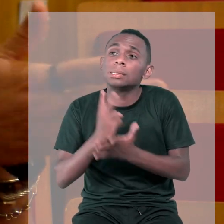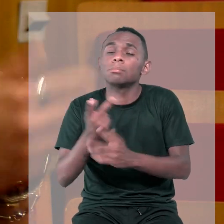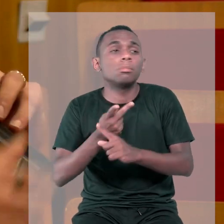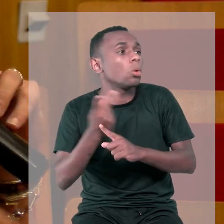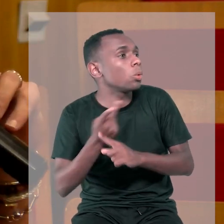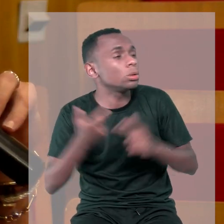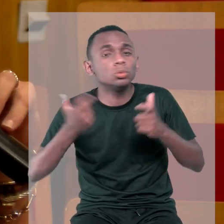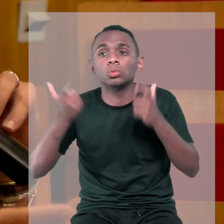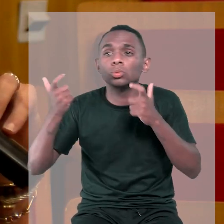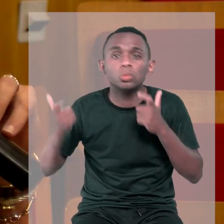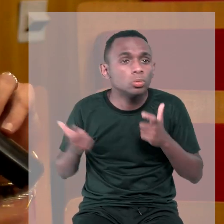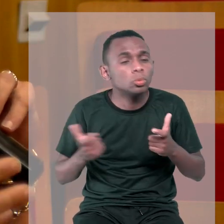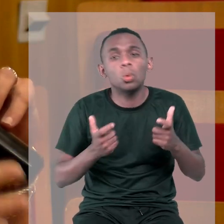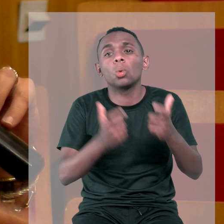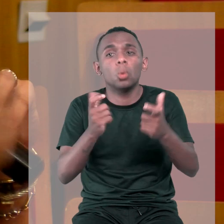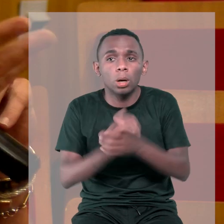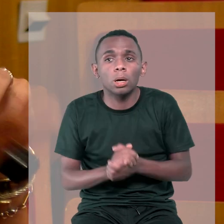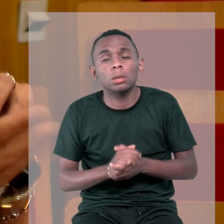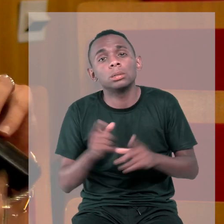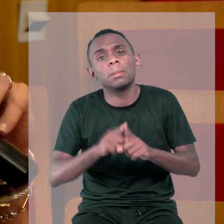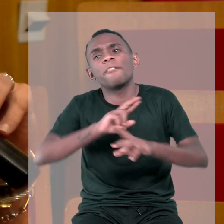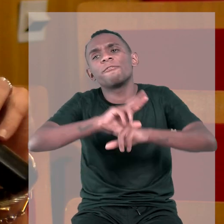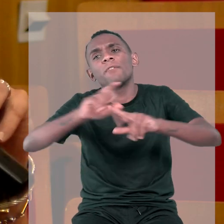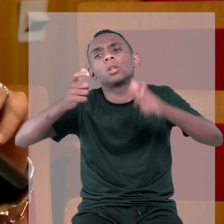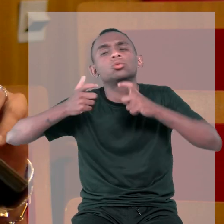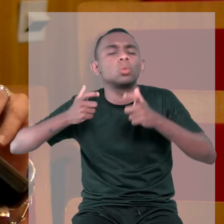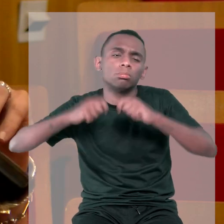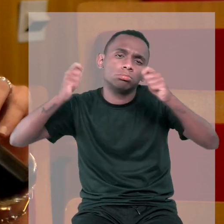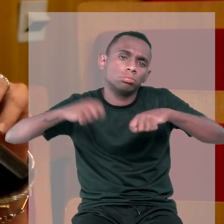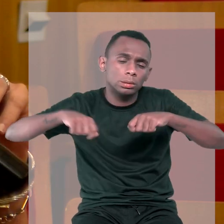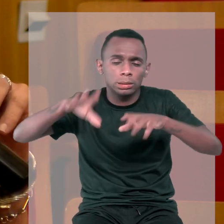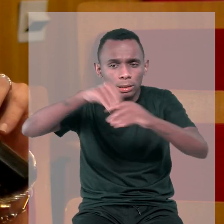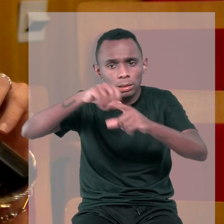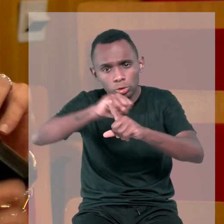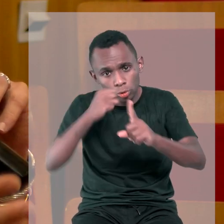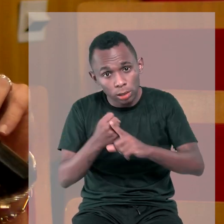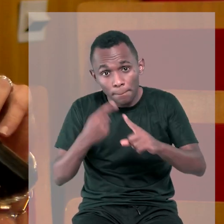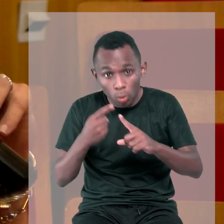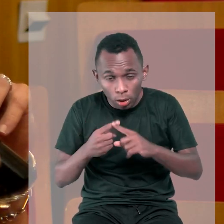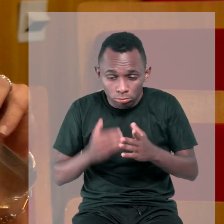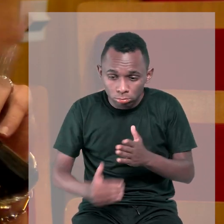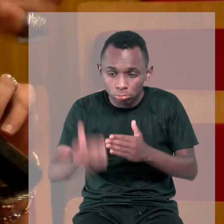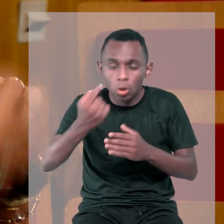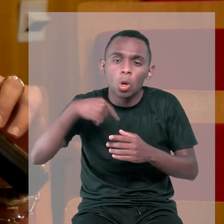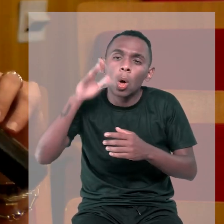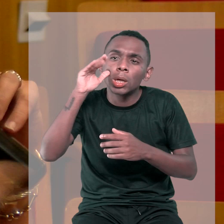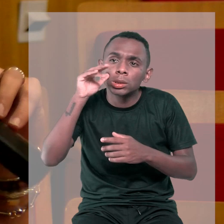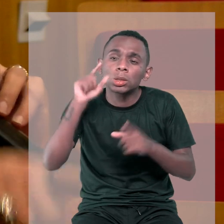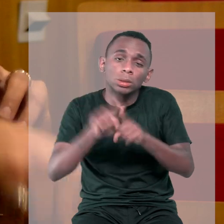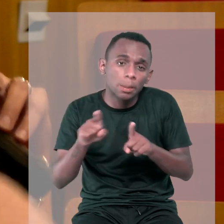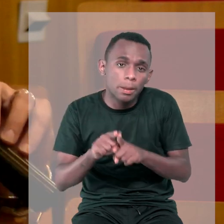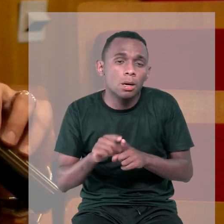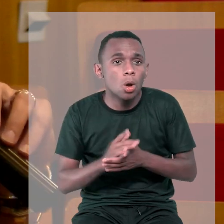partir disso que nós estamos assistindo, inclusive, hoje o instrumento seria o WhatsApp. Eu falo assim, de um lugar onde simplesmente a verdade factual